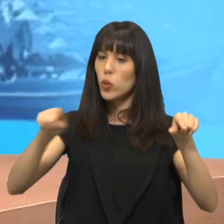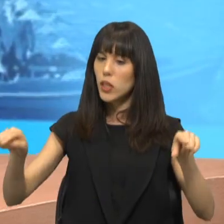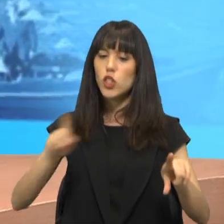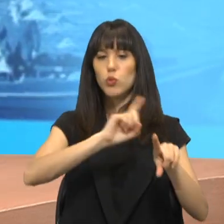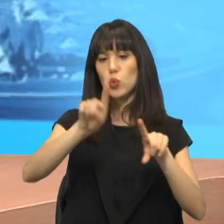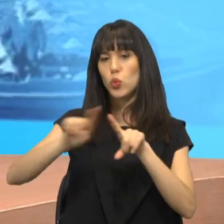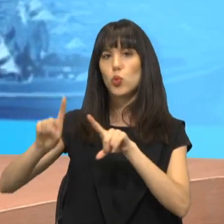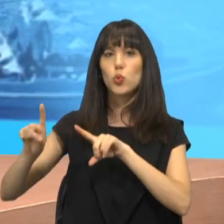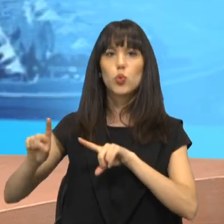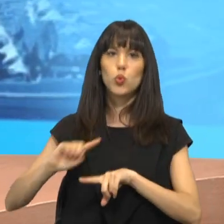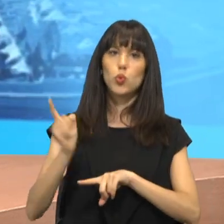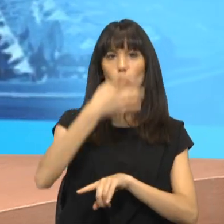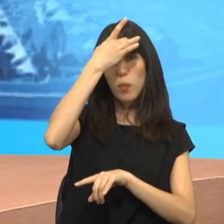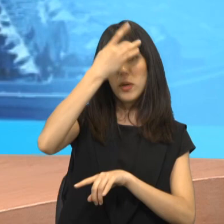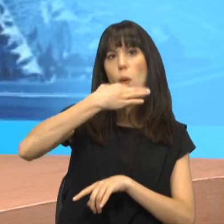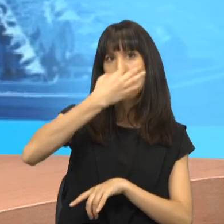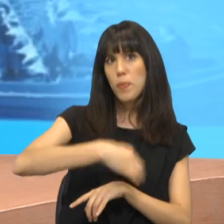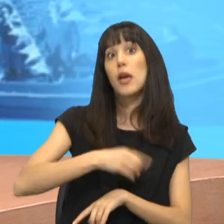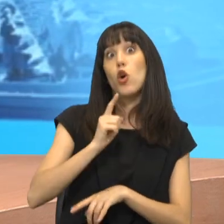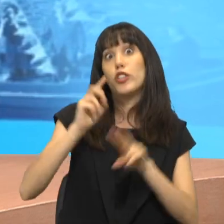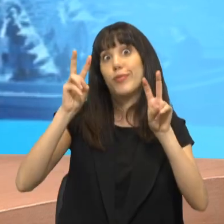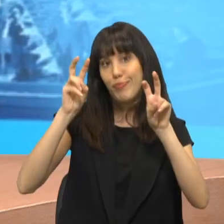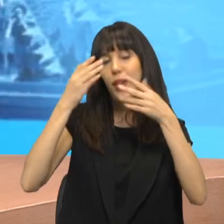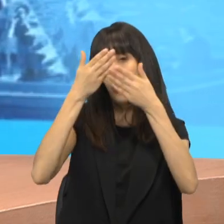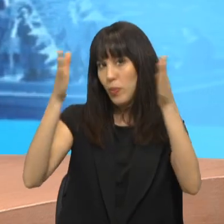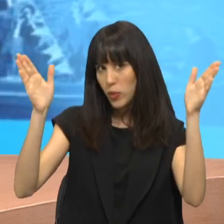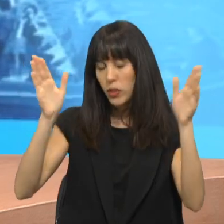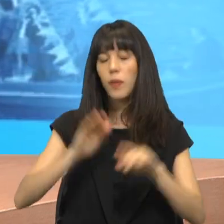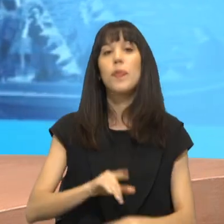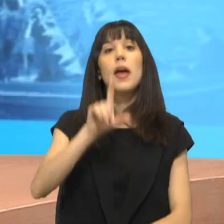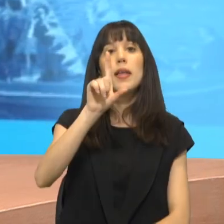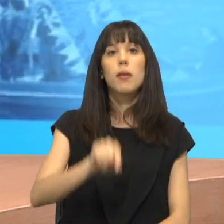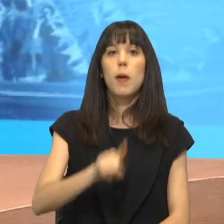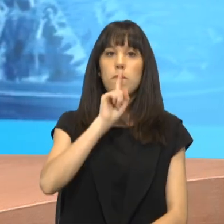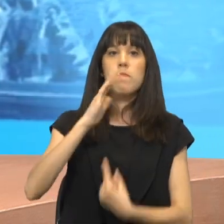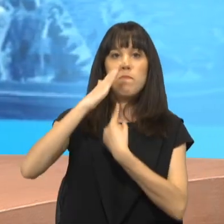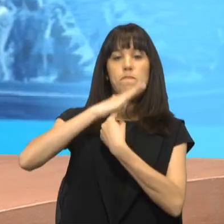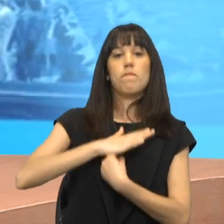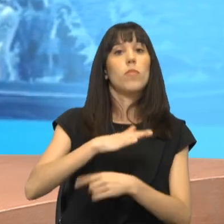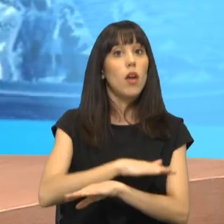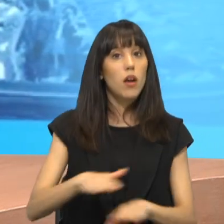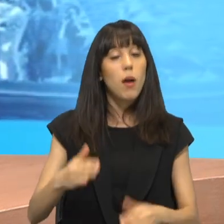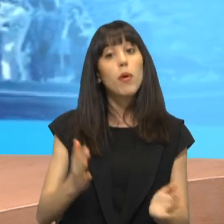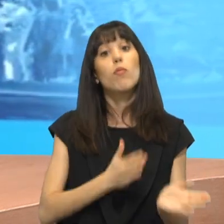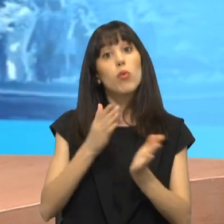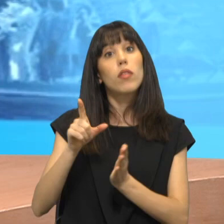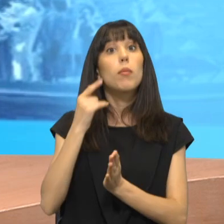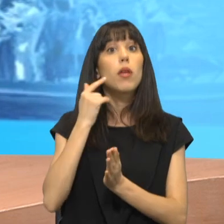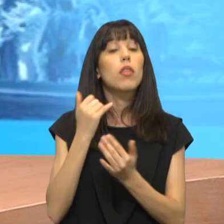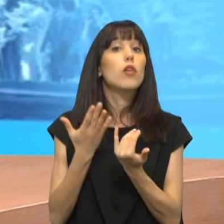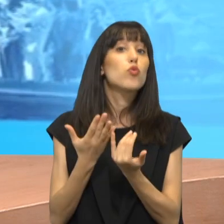da democracia, claramente, o fim, portanto, dos mecanismos repressivos e, por outro lado, também a procura de uma